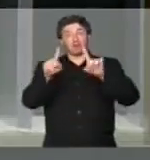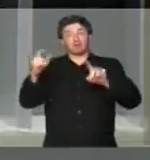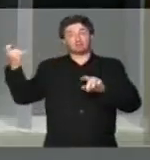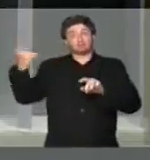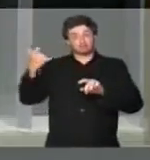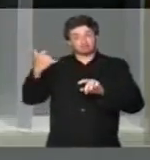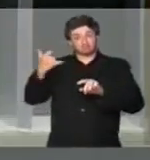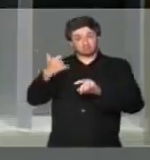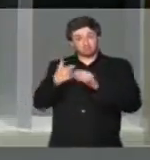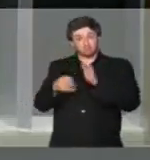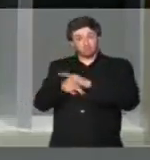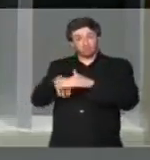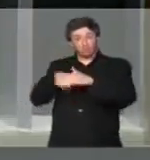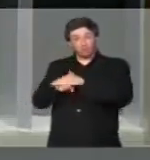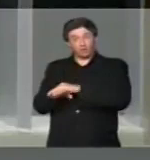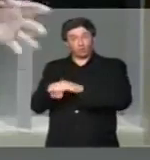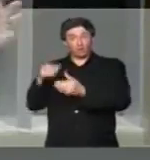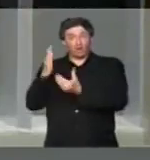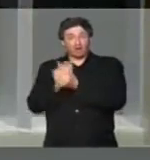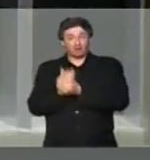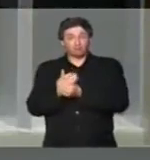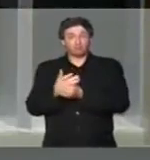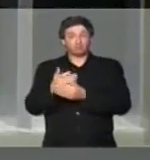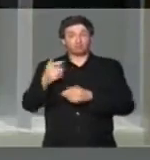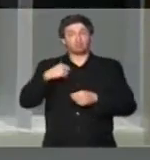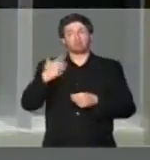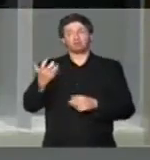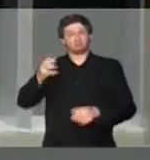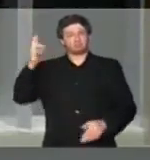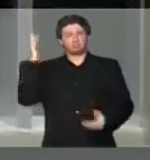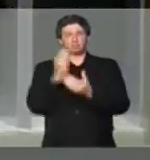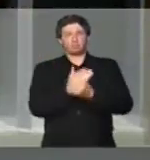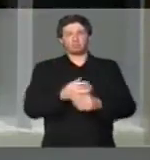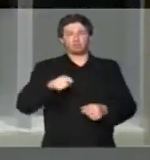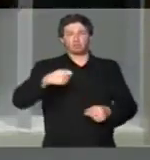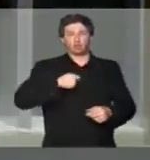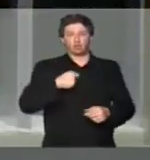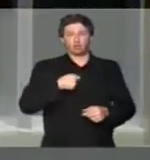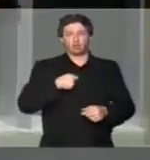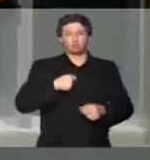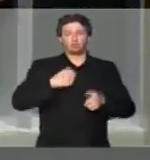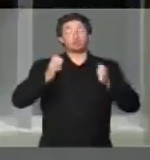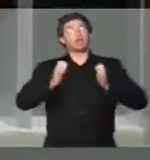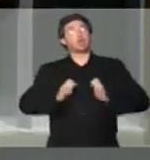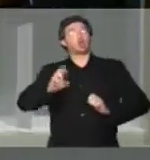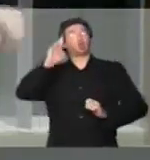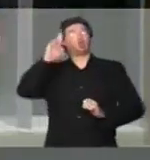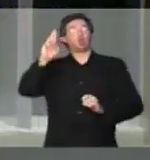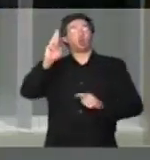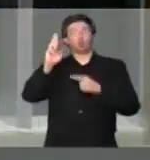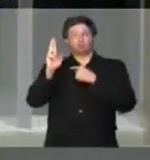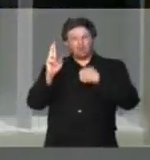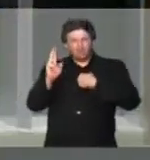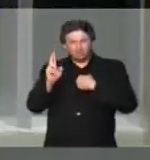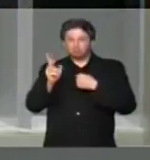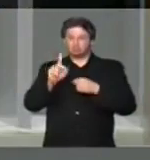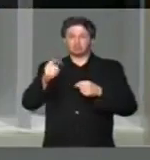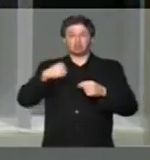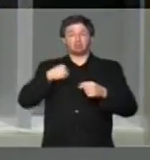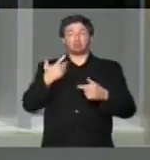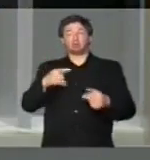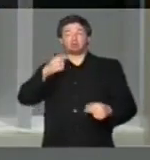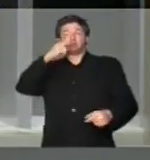notificação do arquivamento eu quis correr atrás porque não sou dono da ética não até porque não tenho